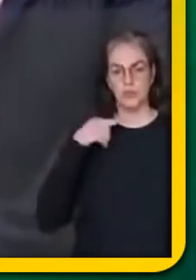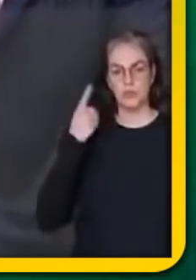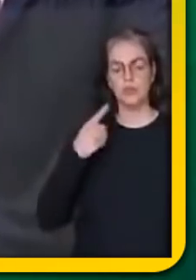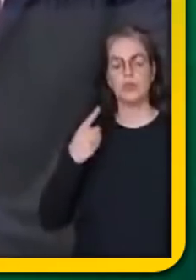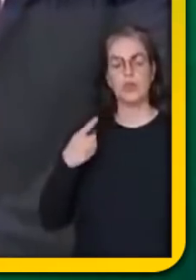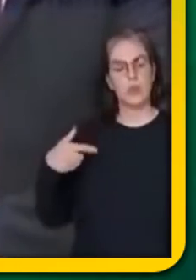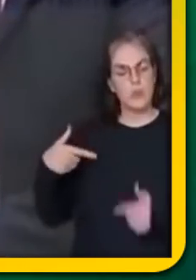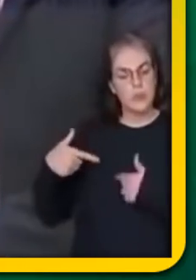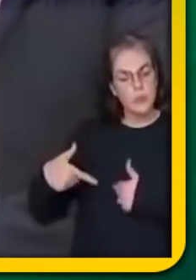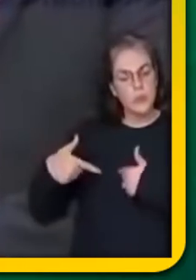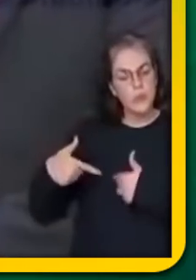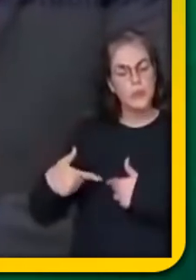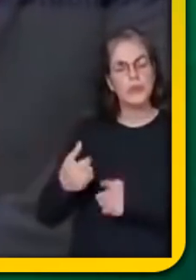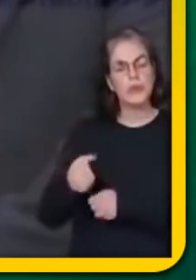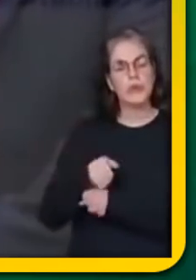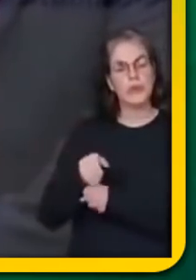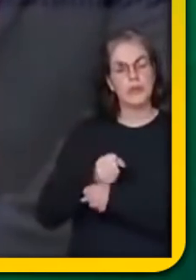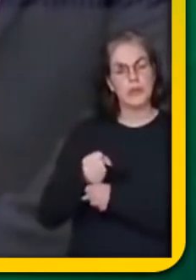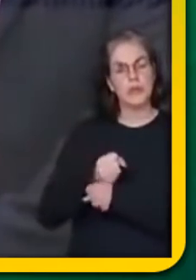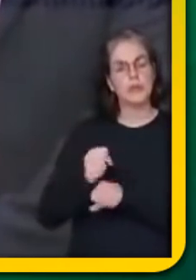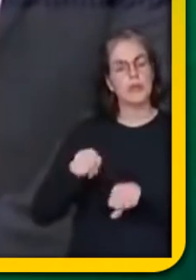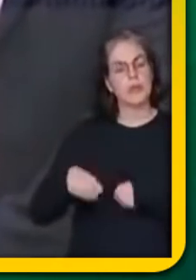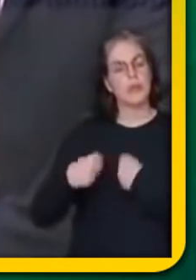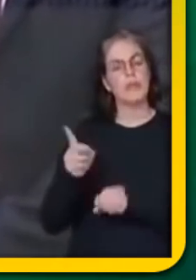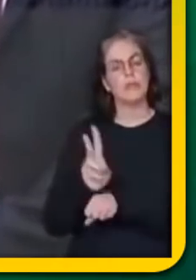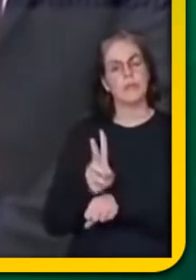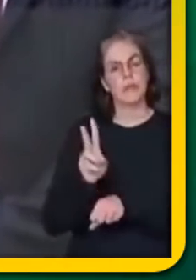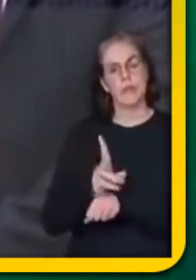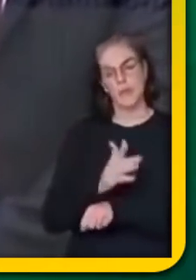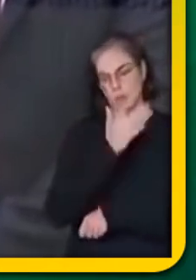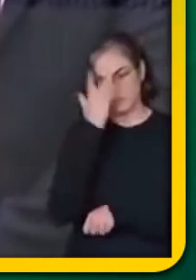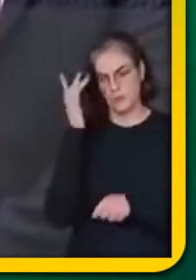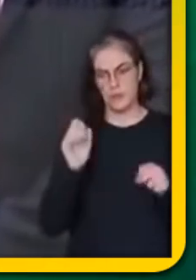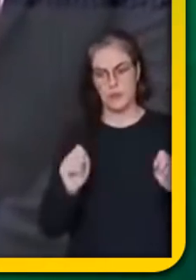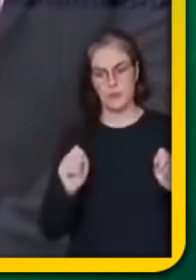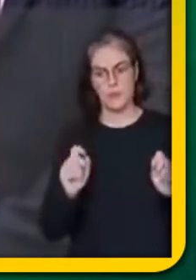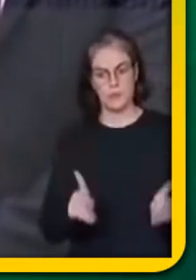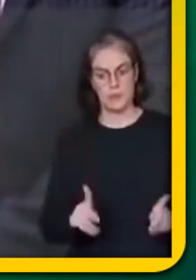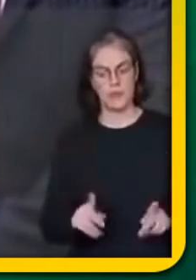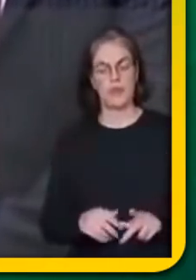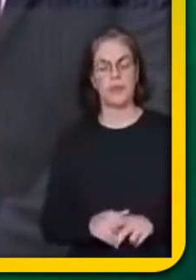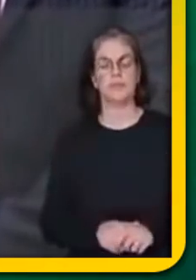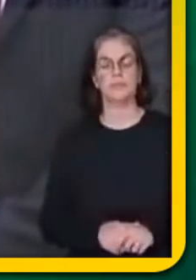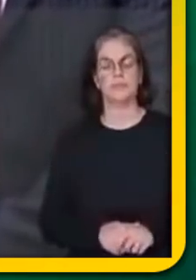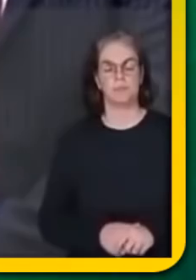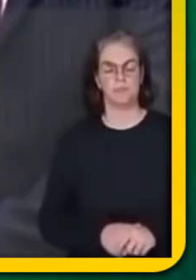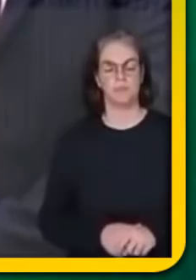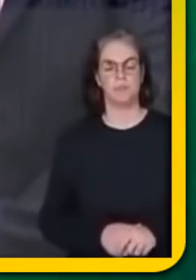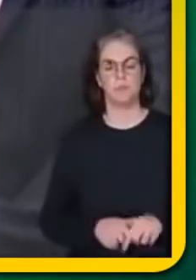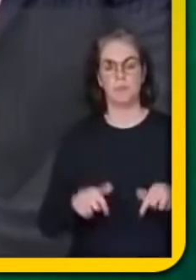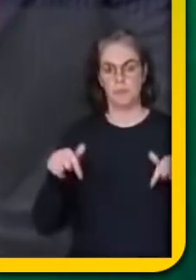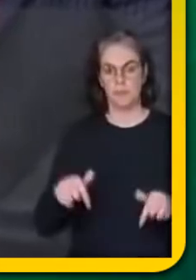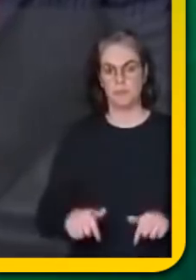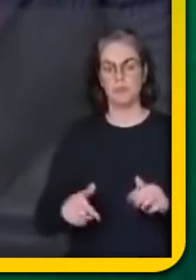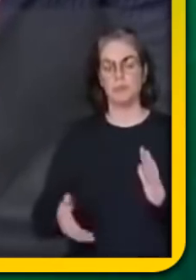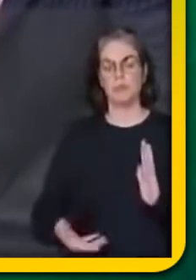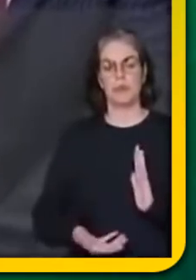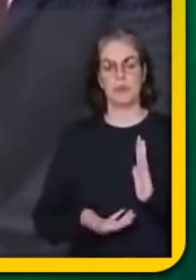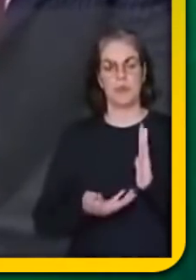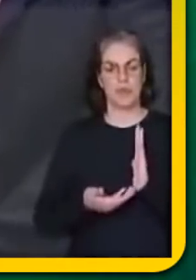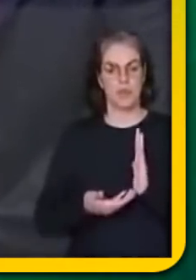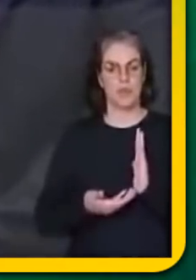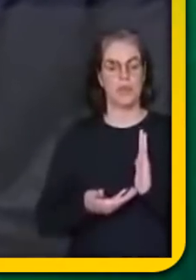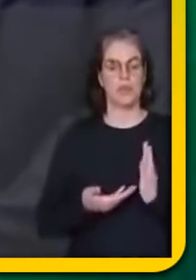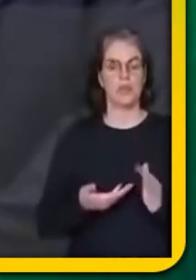por essa medida, por esse aumento da margem, em defesa dos aposentados. E cria-se uma ideia aqui na Câmara dos Deputados, né, uma